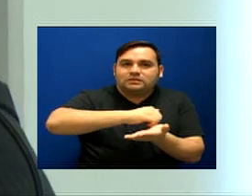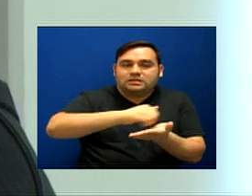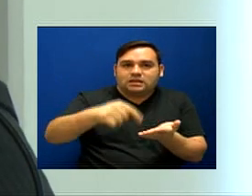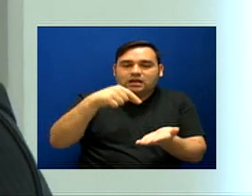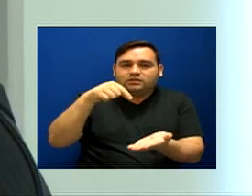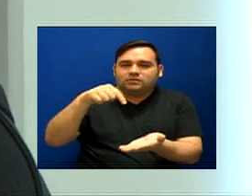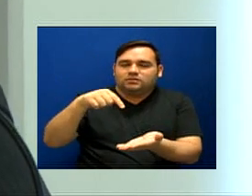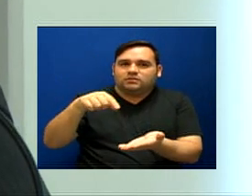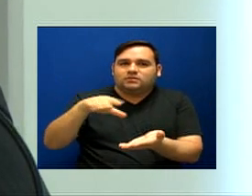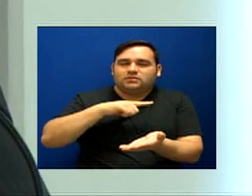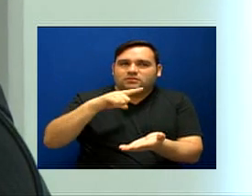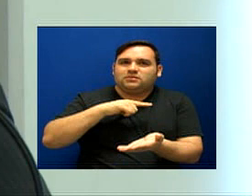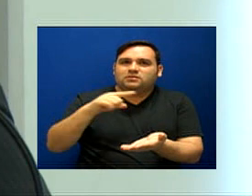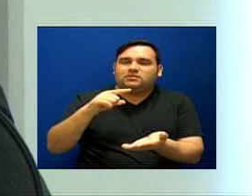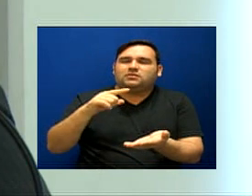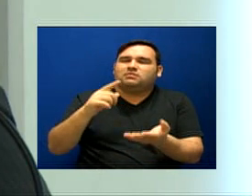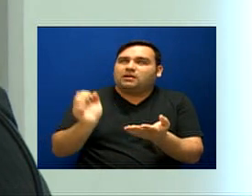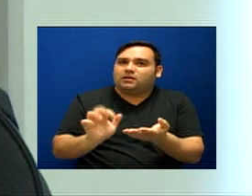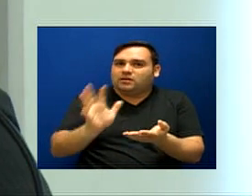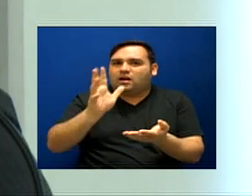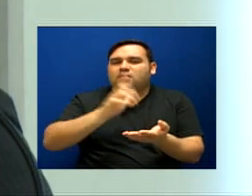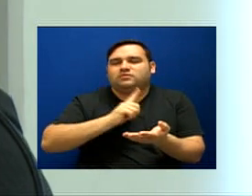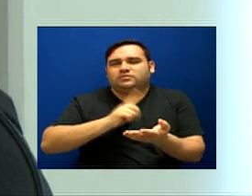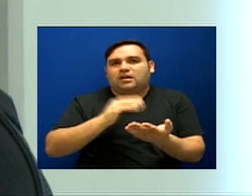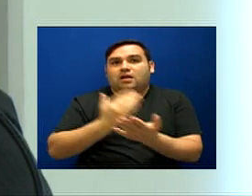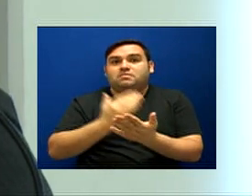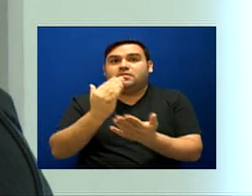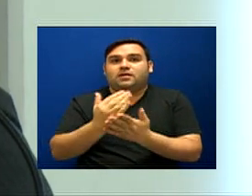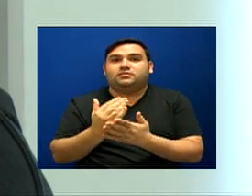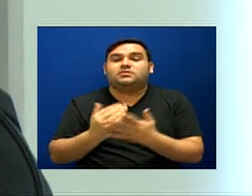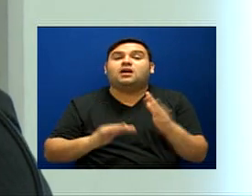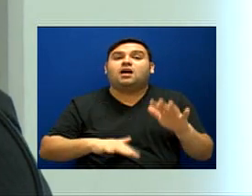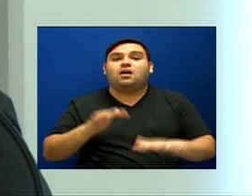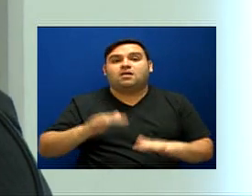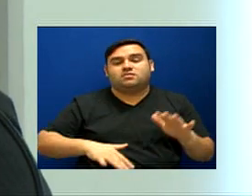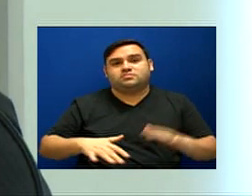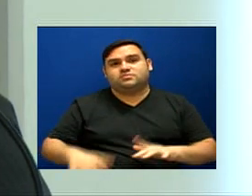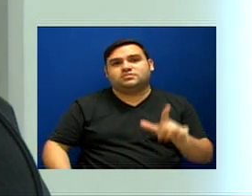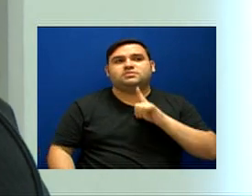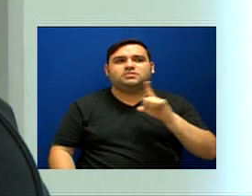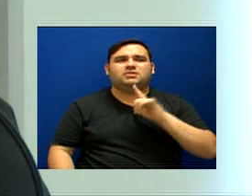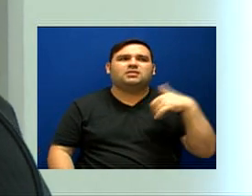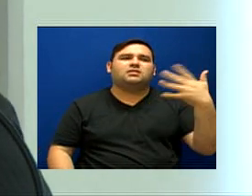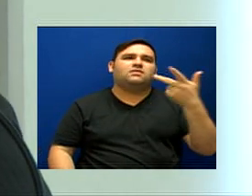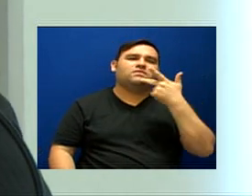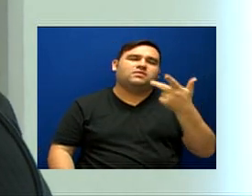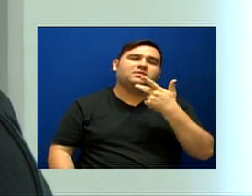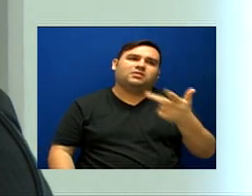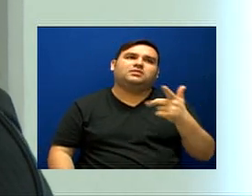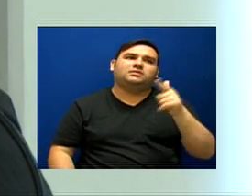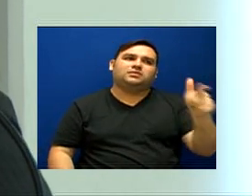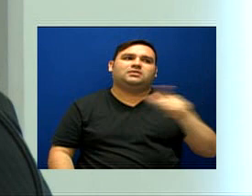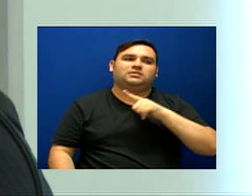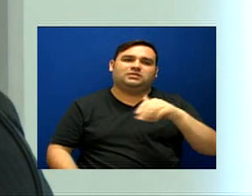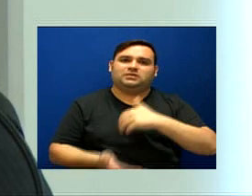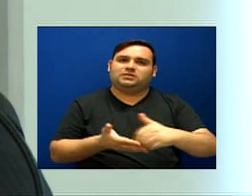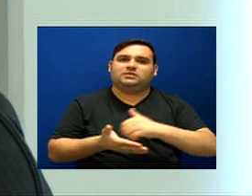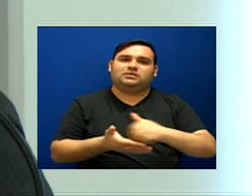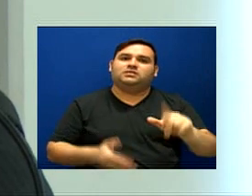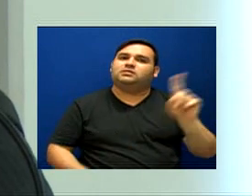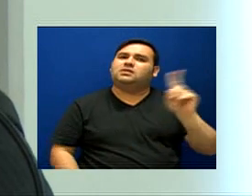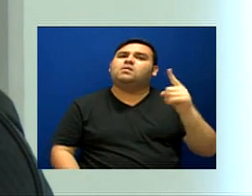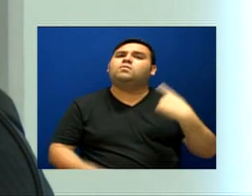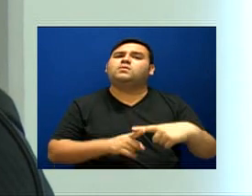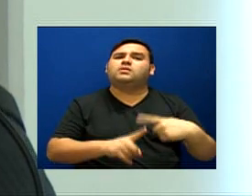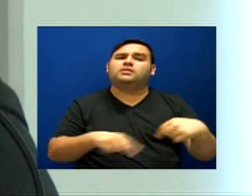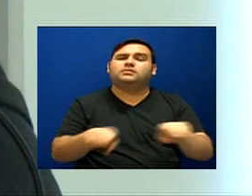valor da verba de gabinete. Muitas vezes esse valor aí é usado de uma forma lá fora, falando assim, olha, os caras estão gastando muito não. Ele abre